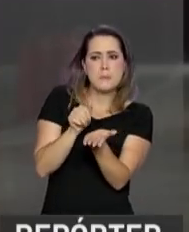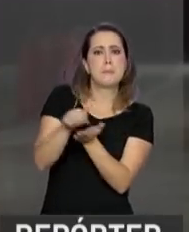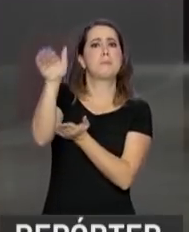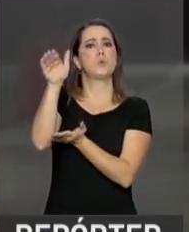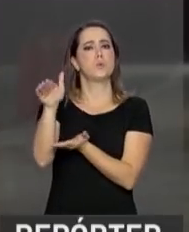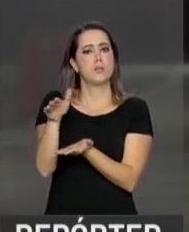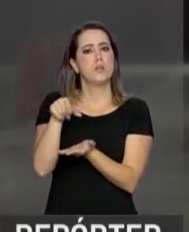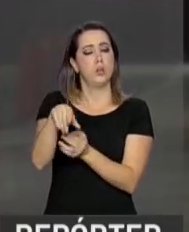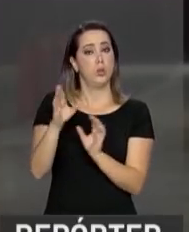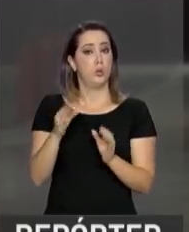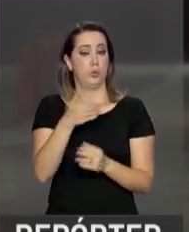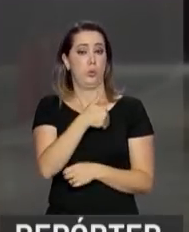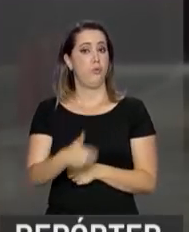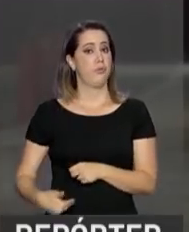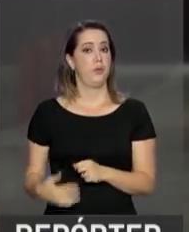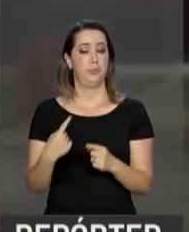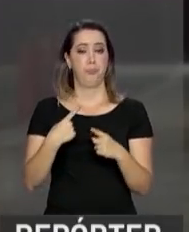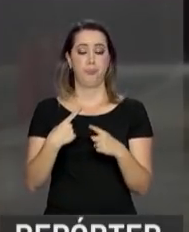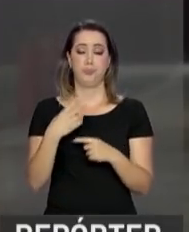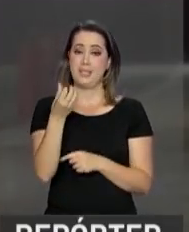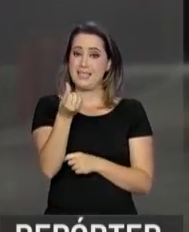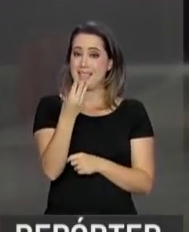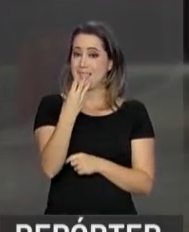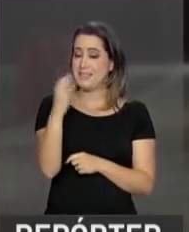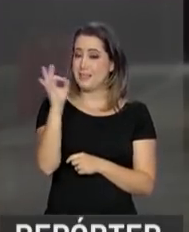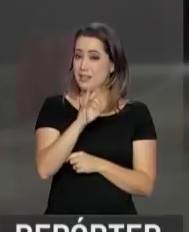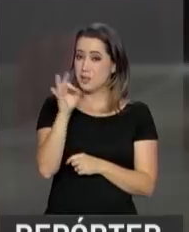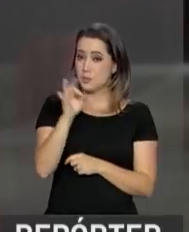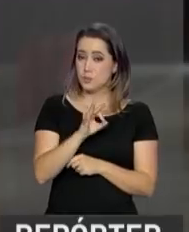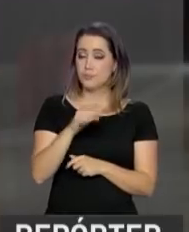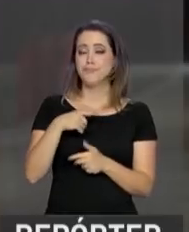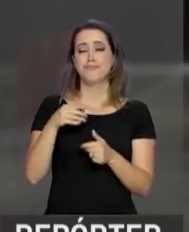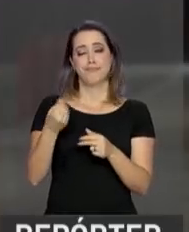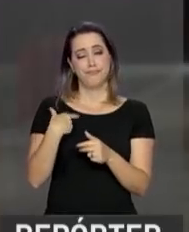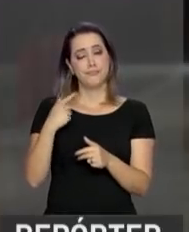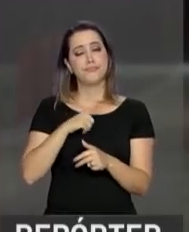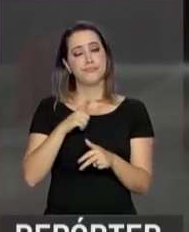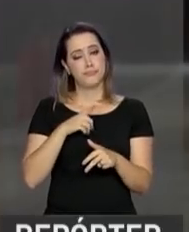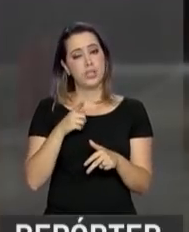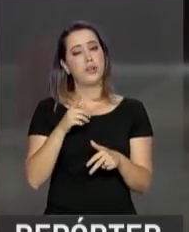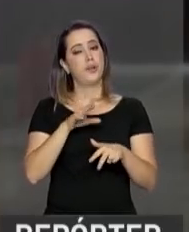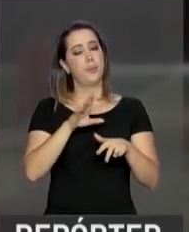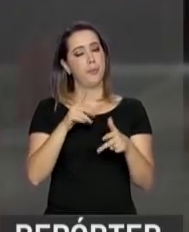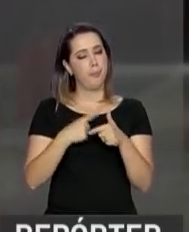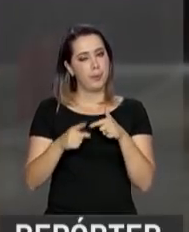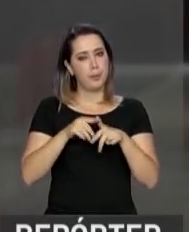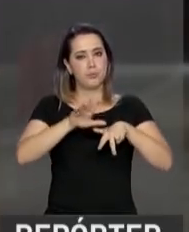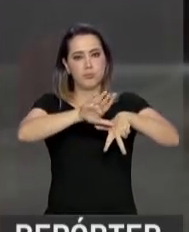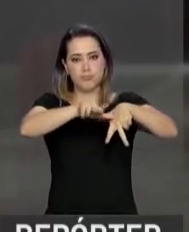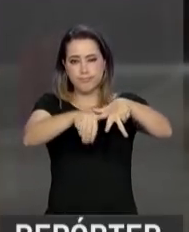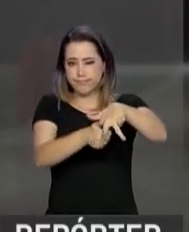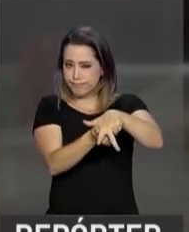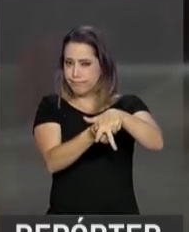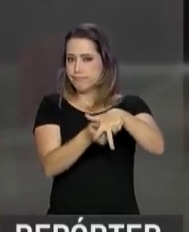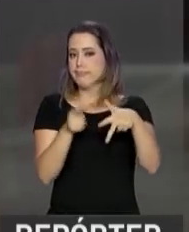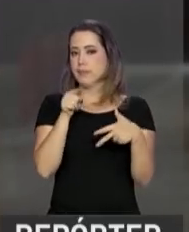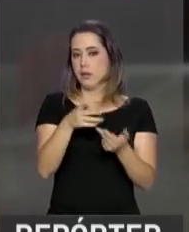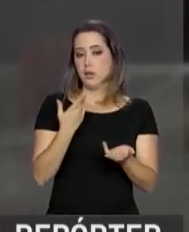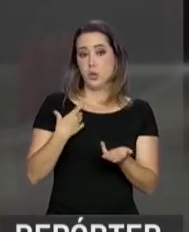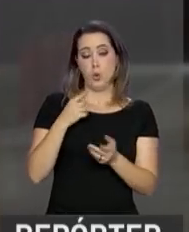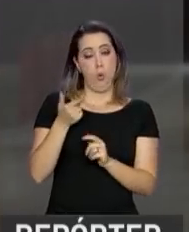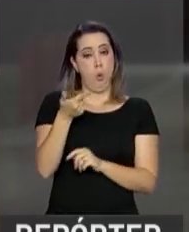administração pública e 63% dos casos estão relacionados à corrupção. Os demais motivos